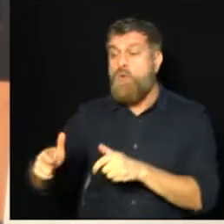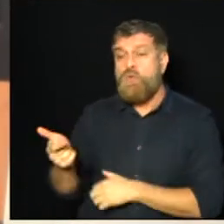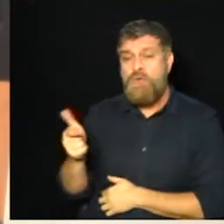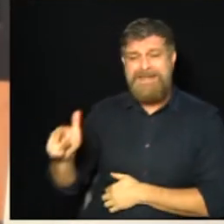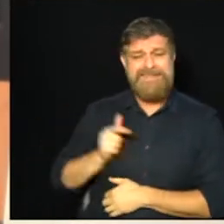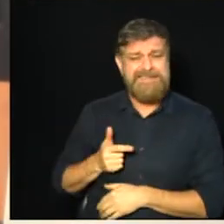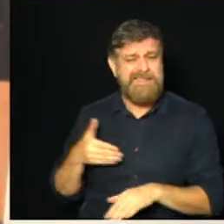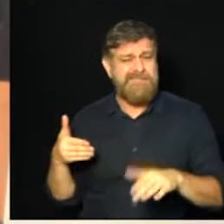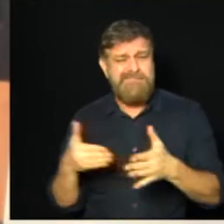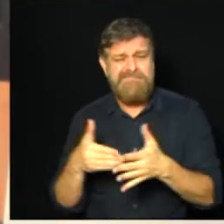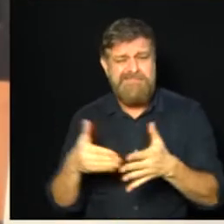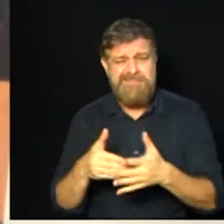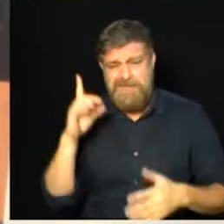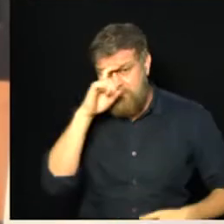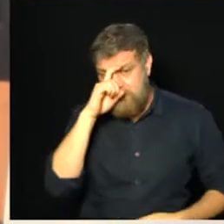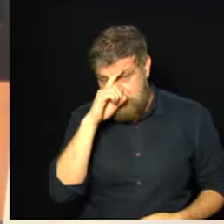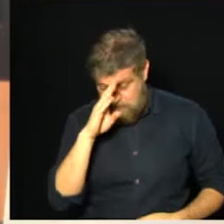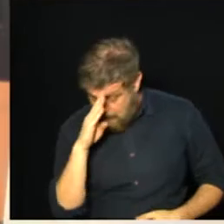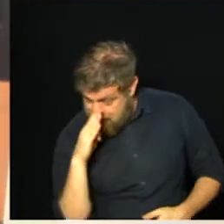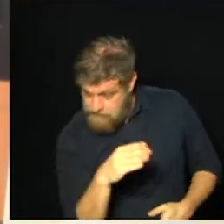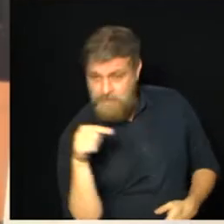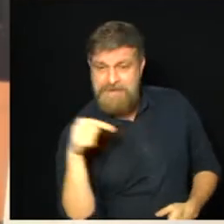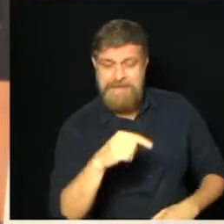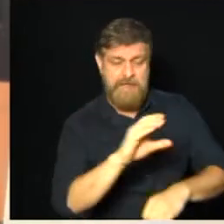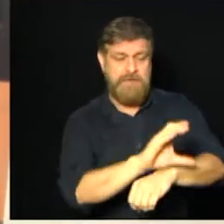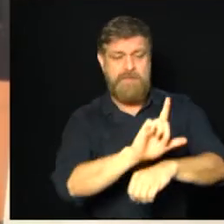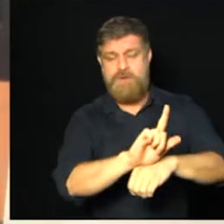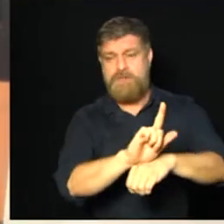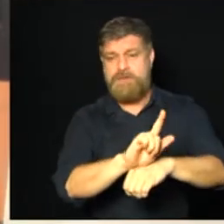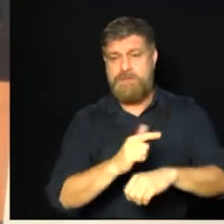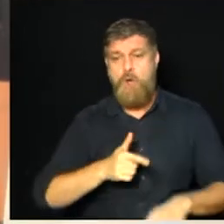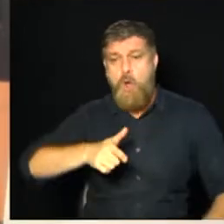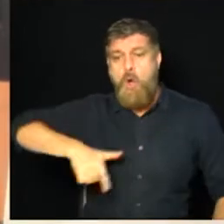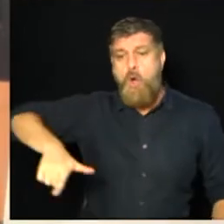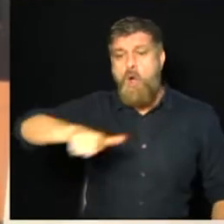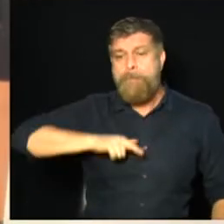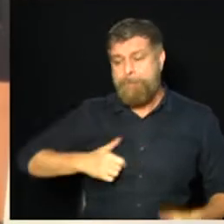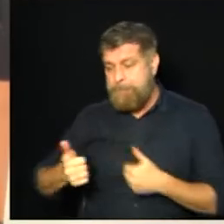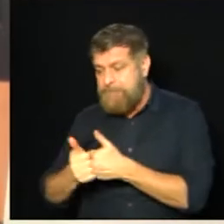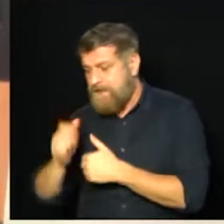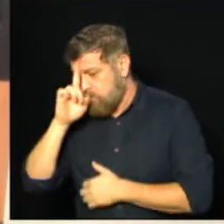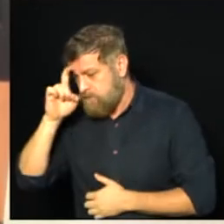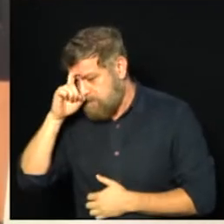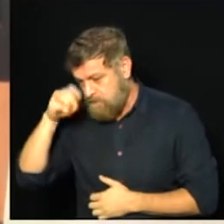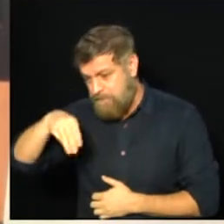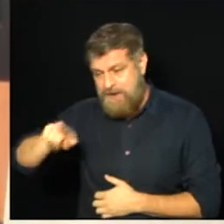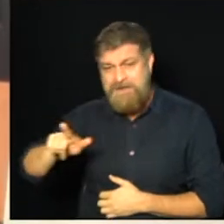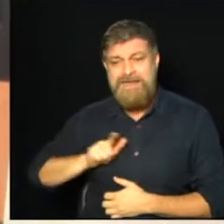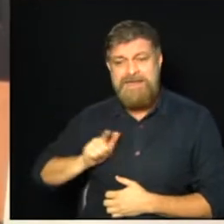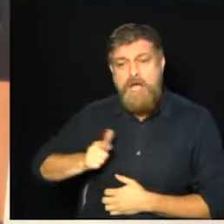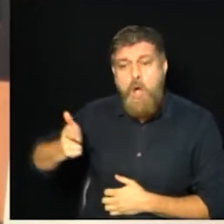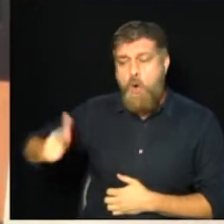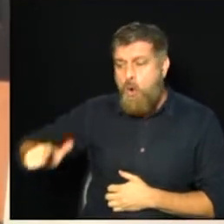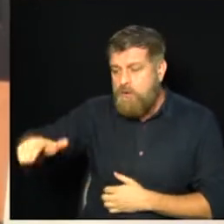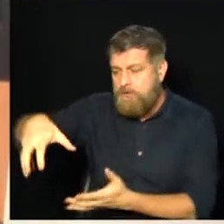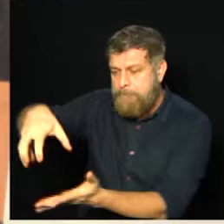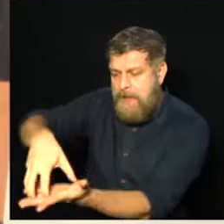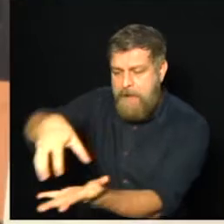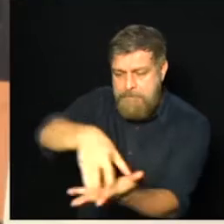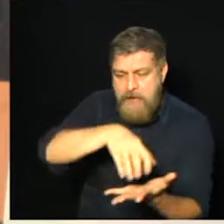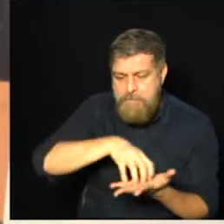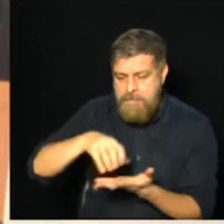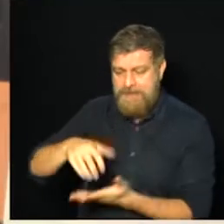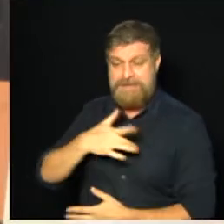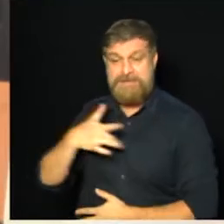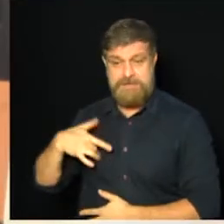difícil? Então, por que priorizou lá? Em outras regiões, como as regiões próximas do Mário Gatti, tem muitos equipamentos que podem ser disponibilizados para